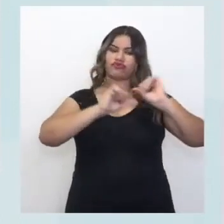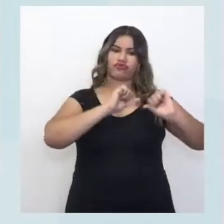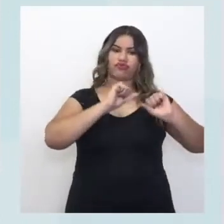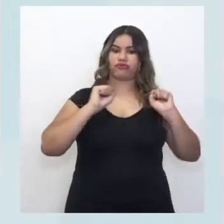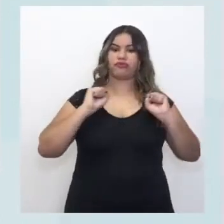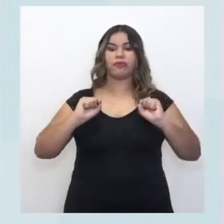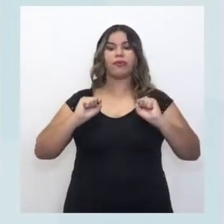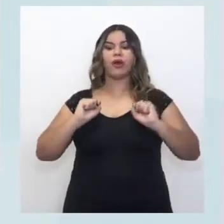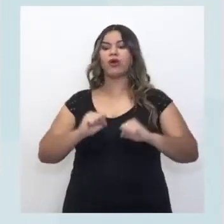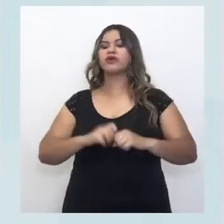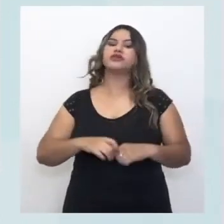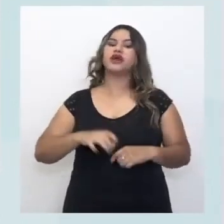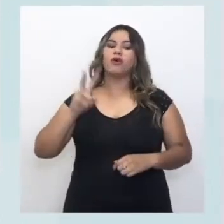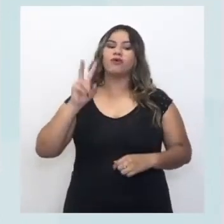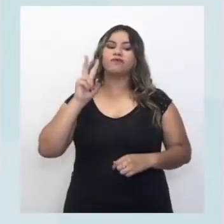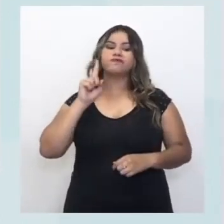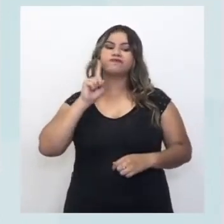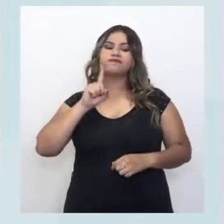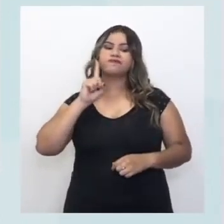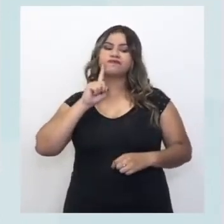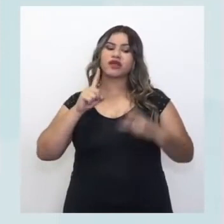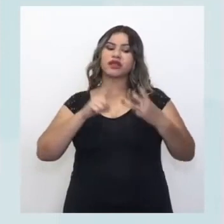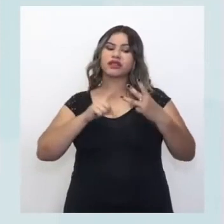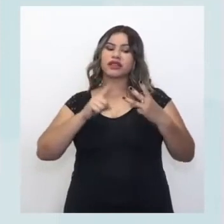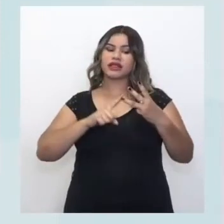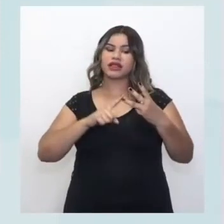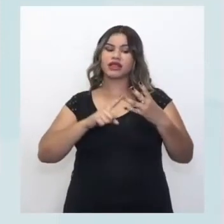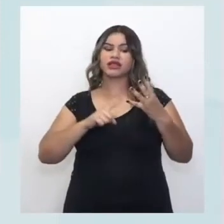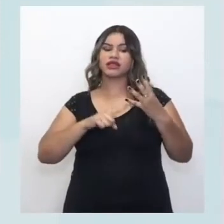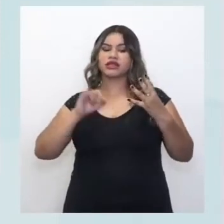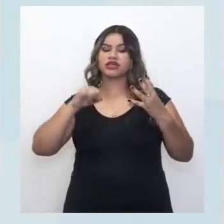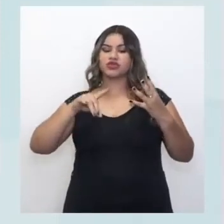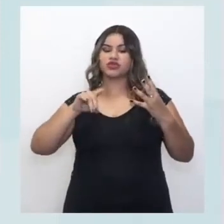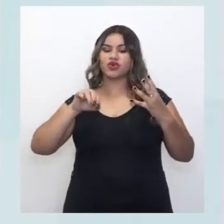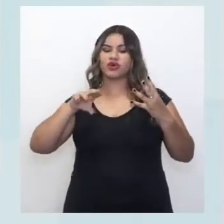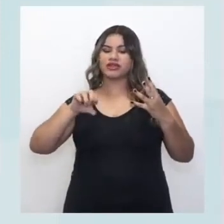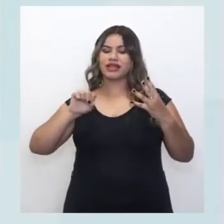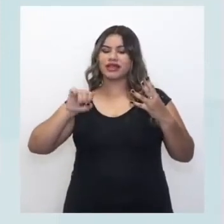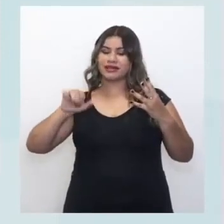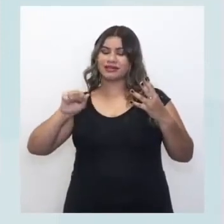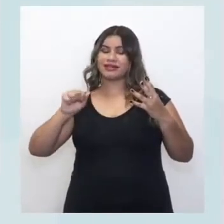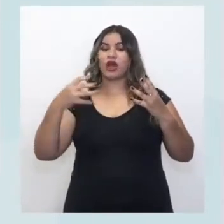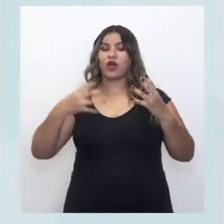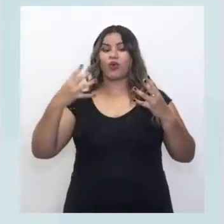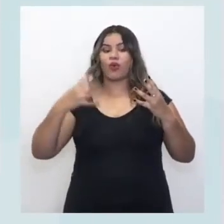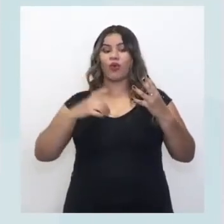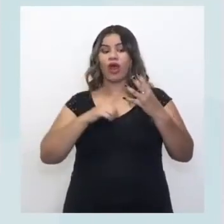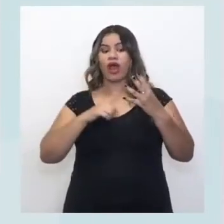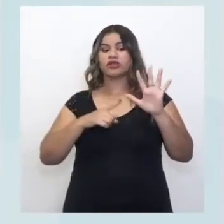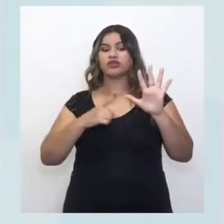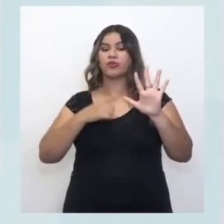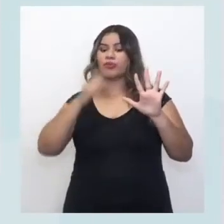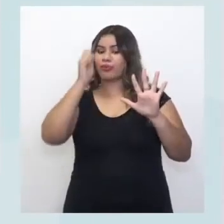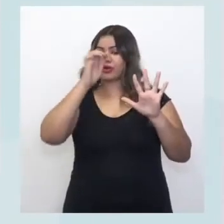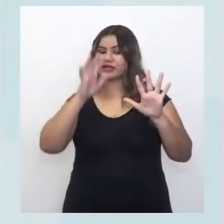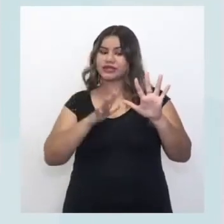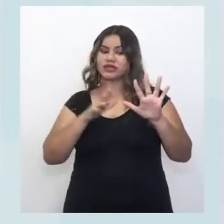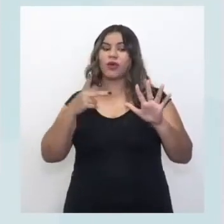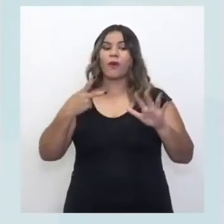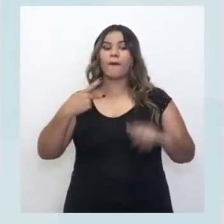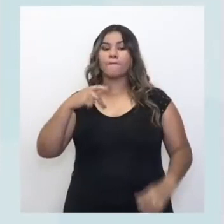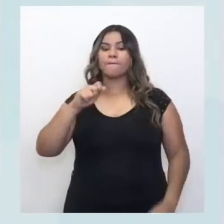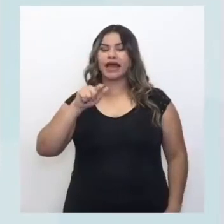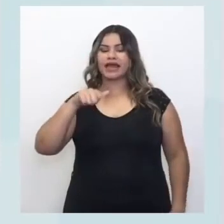estamos vendo aí Estados Unidos em terceiro, Indonésia em quarto, o Brasil em quinto, aí tem o Paquistão em sexto, a Nigéria em sétimo,